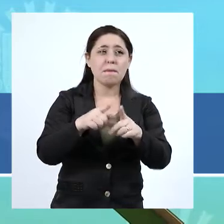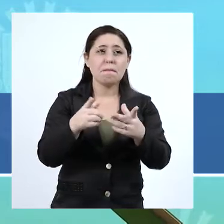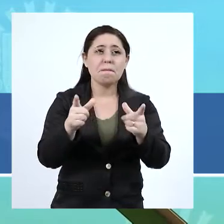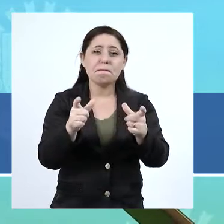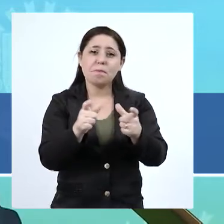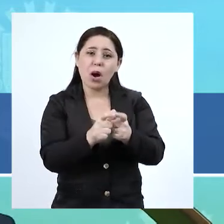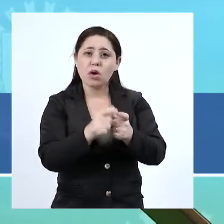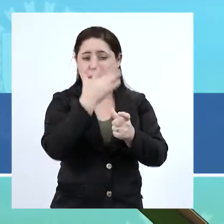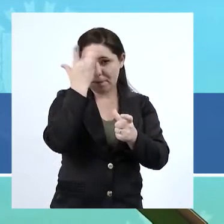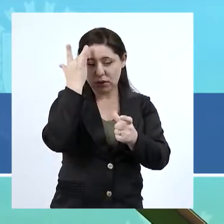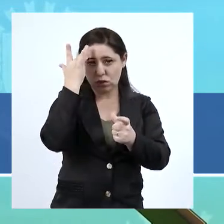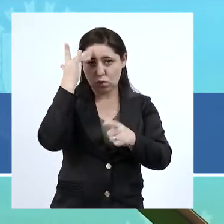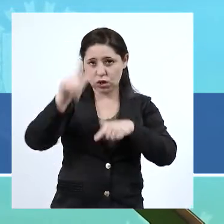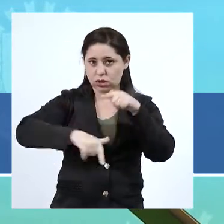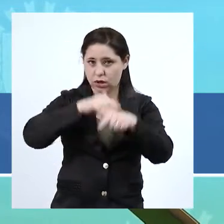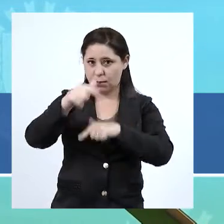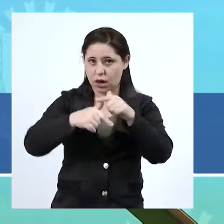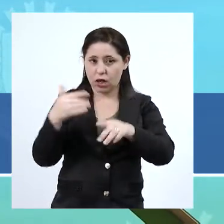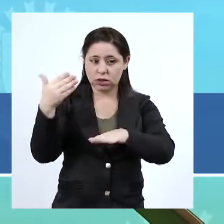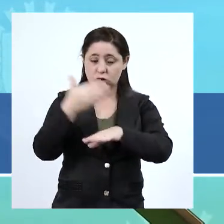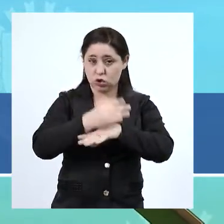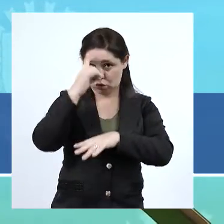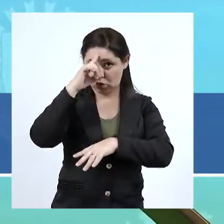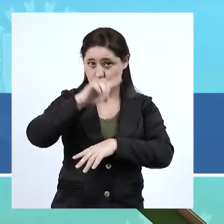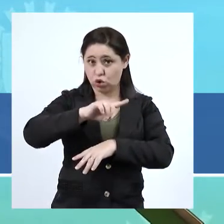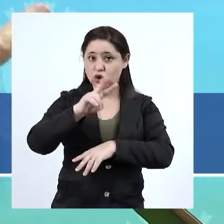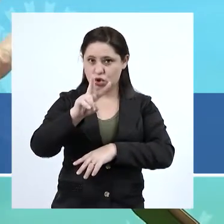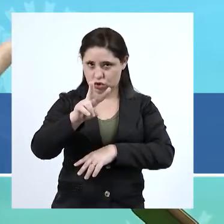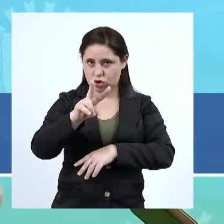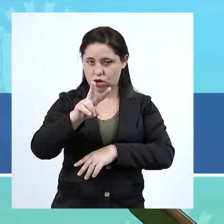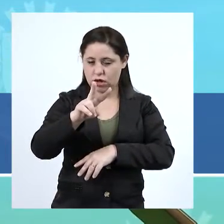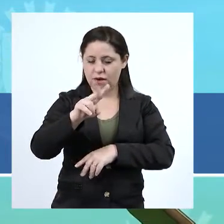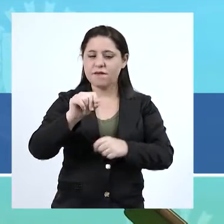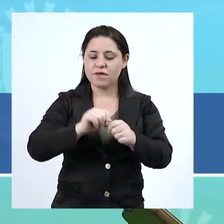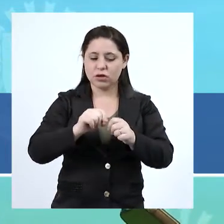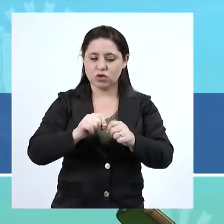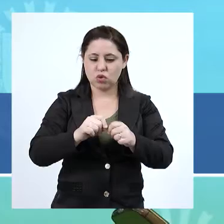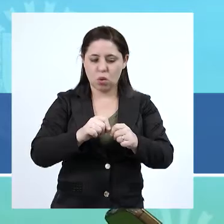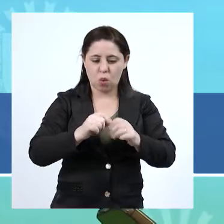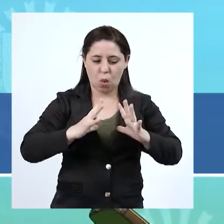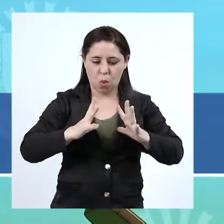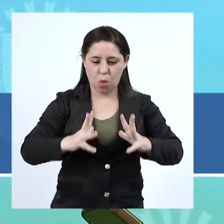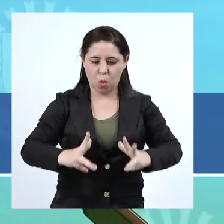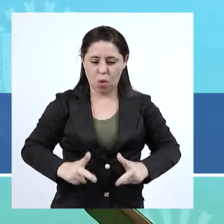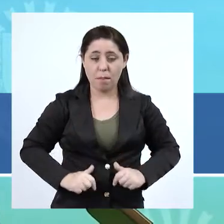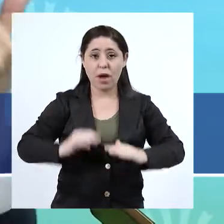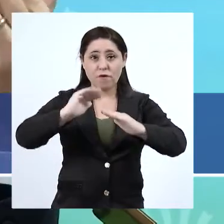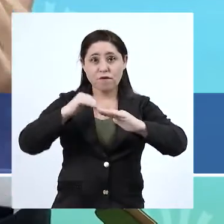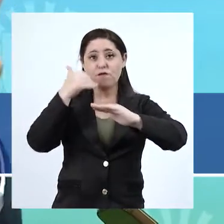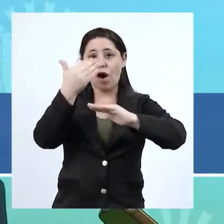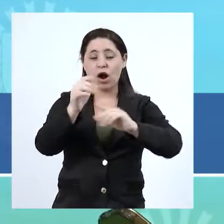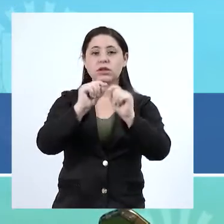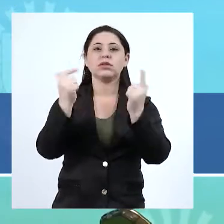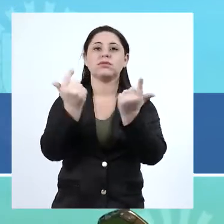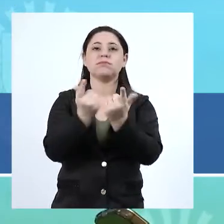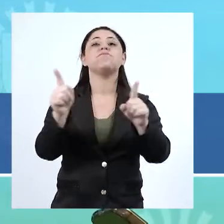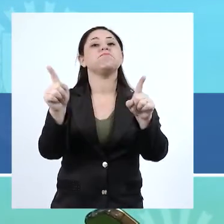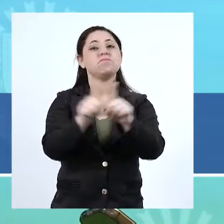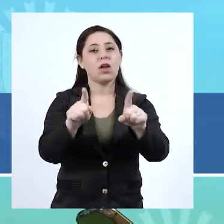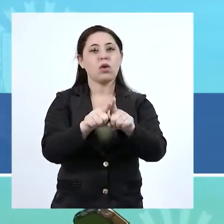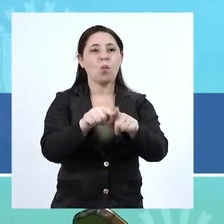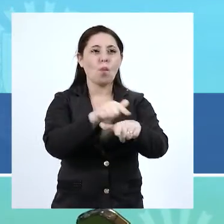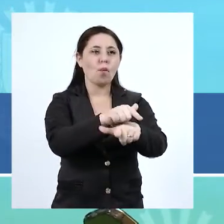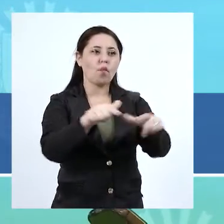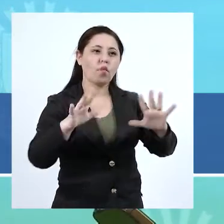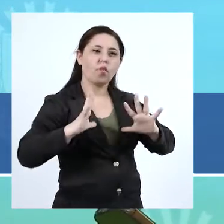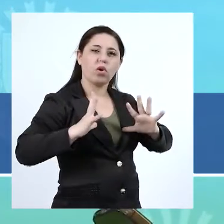com um movimento muito menor aqui na casa. Durante 2 dias foi feita essa sanitização, inclusive na parte externa da Assembleia